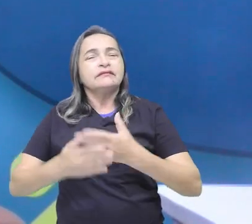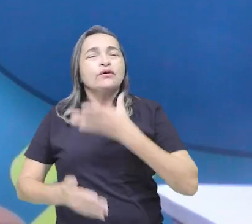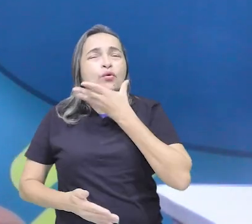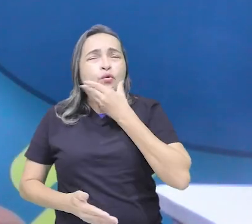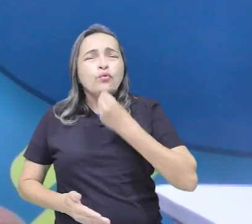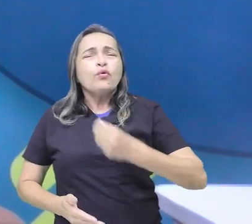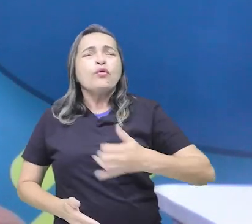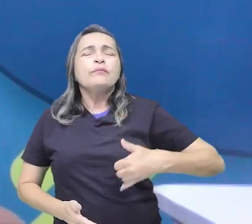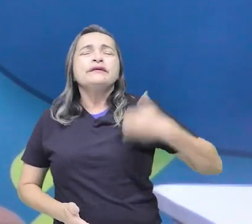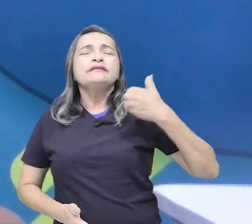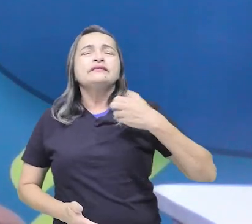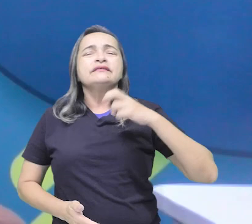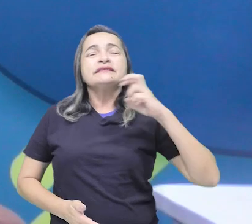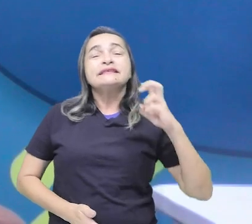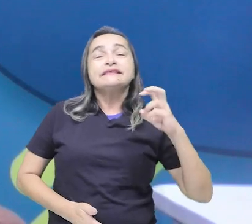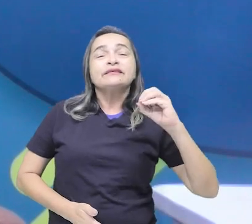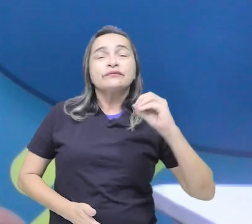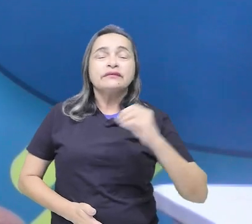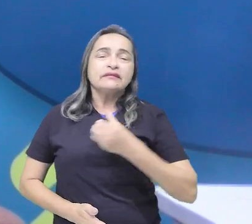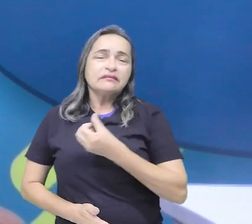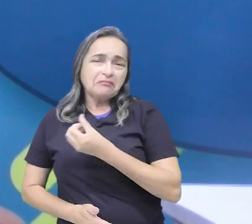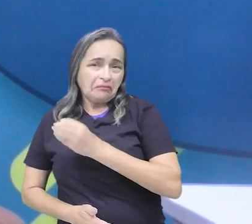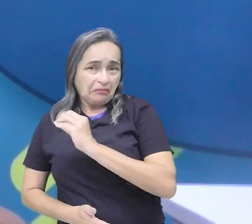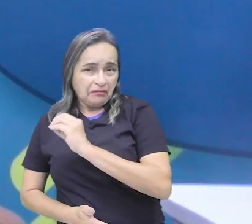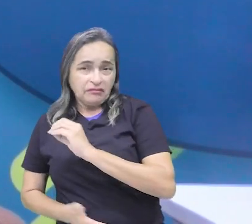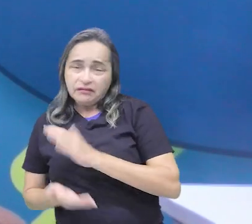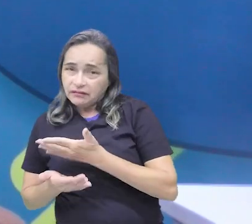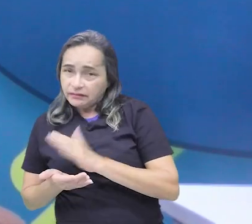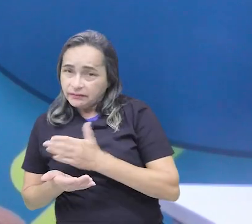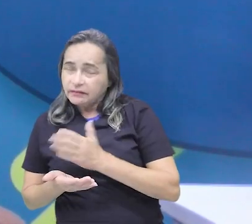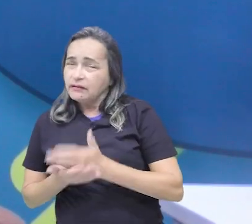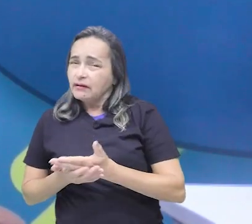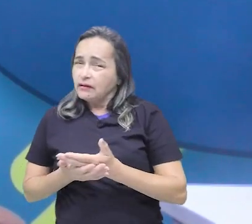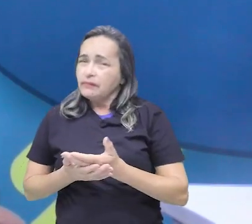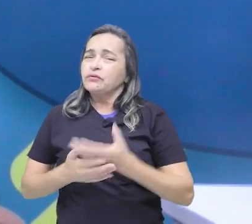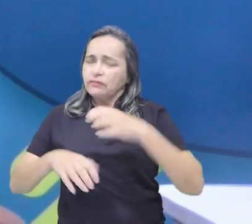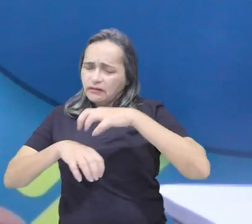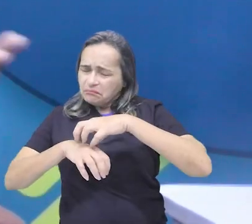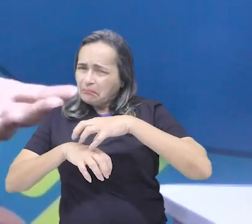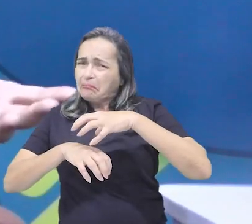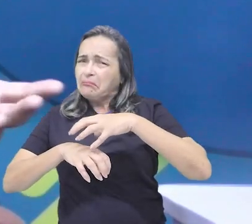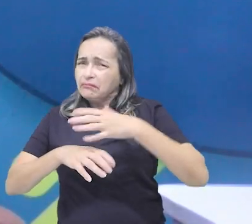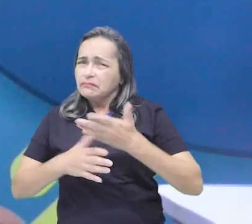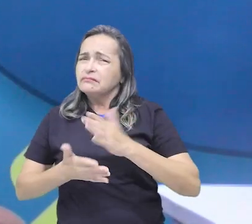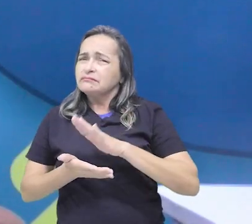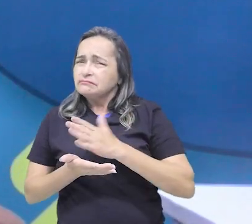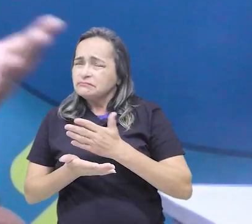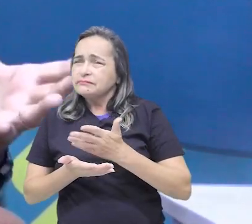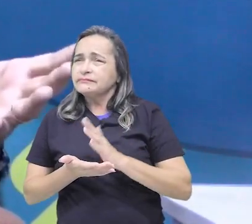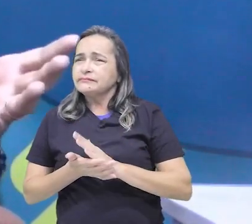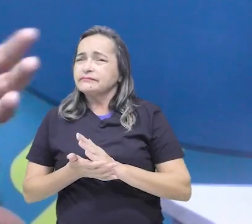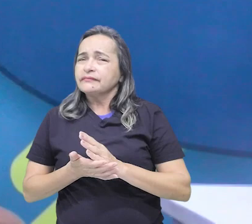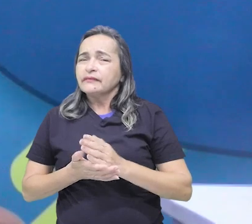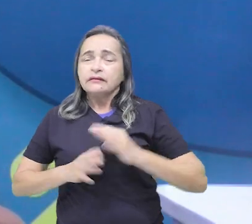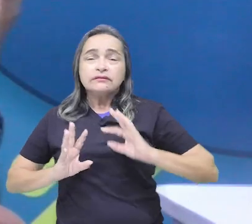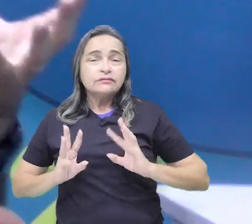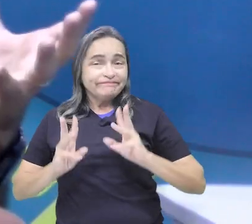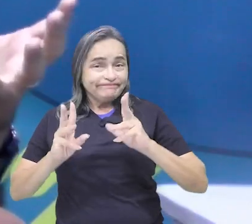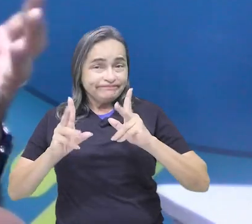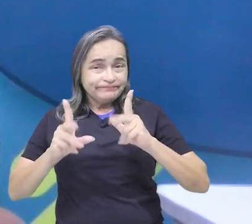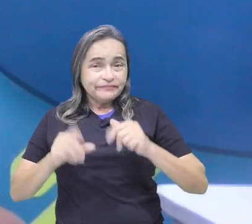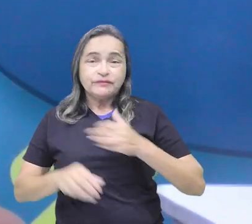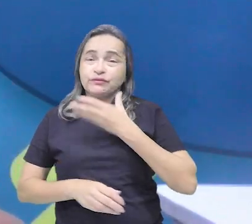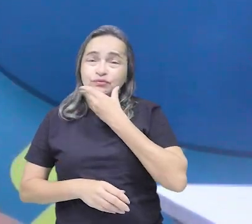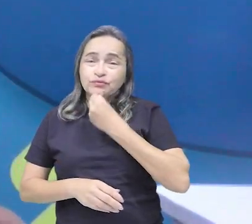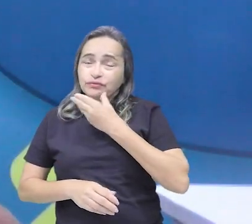60 anos, você já tem alterações consideráveis. E a próstata de todos os homens estão sujeitas, irão